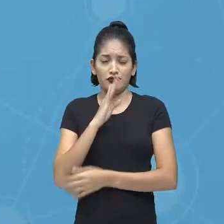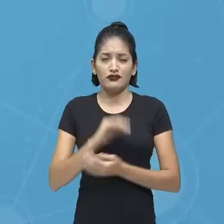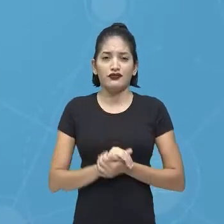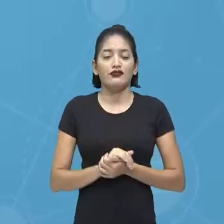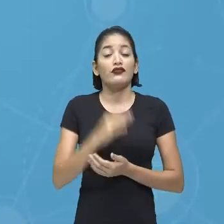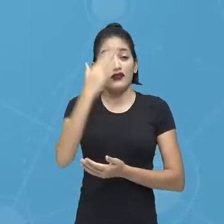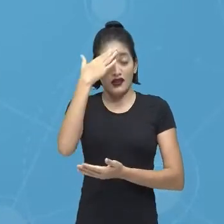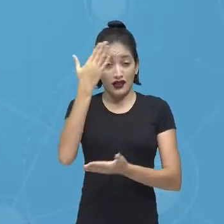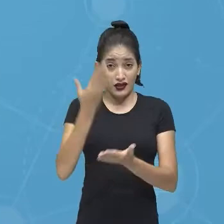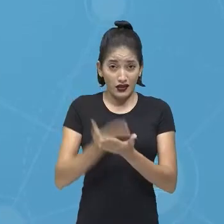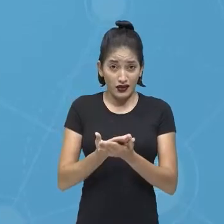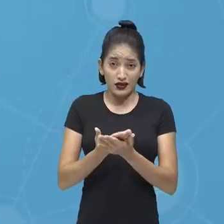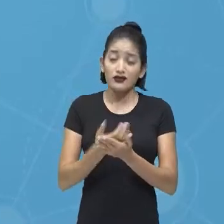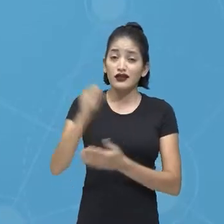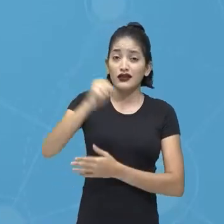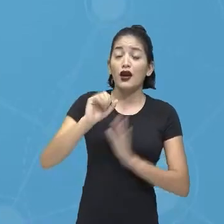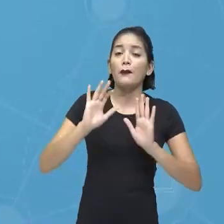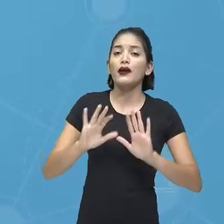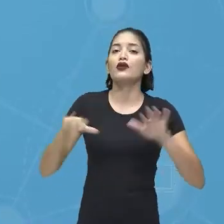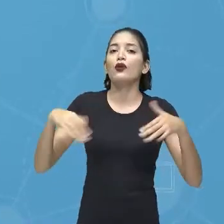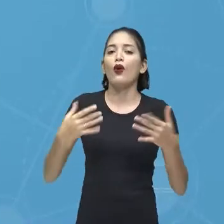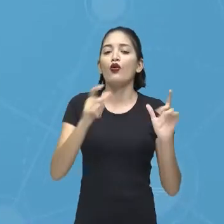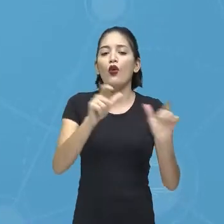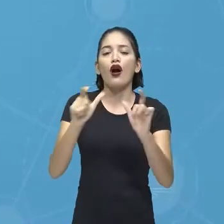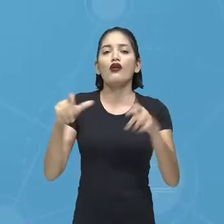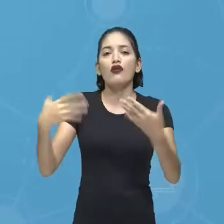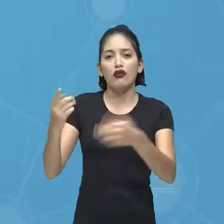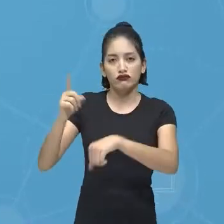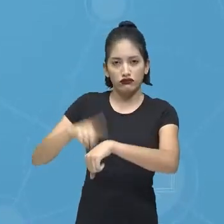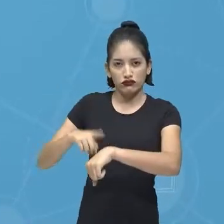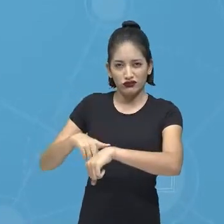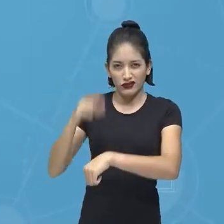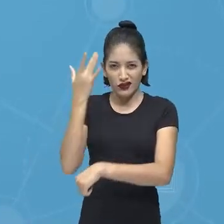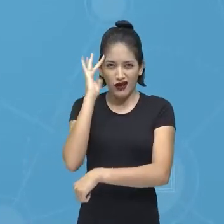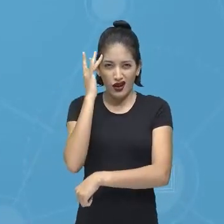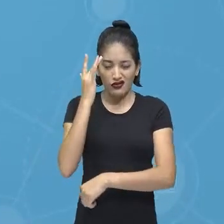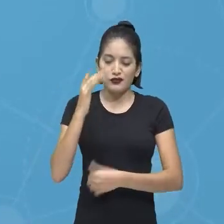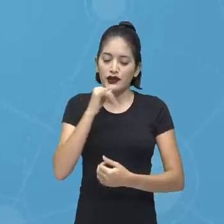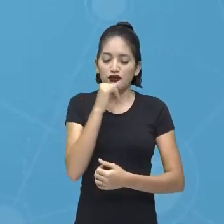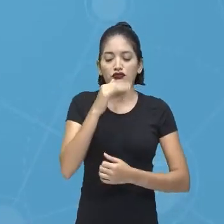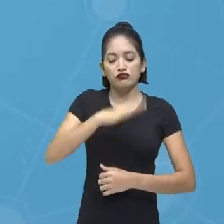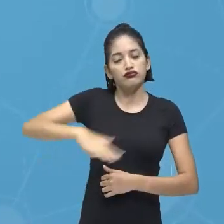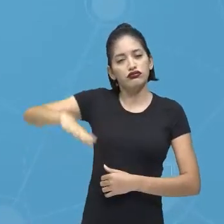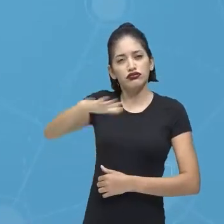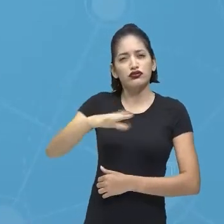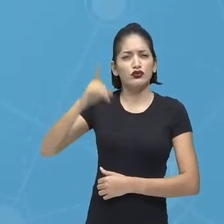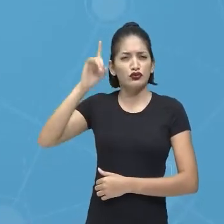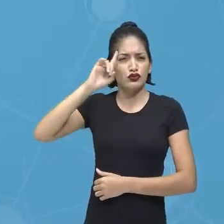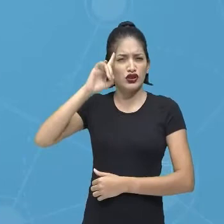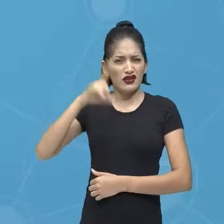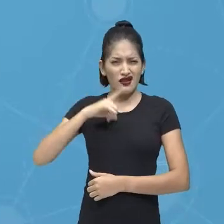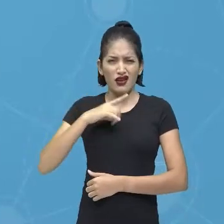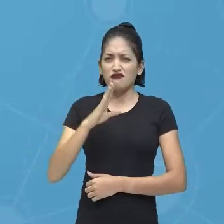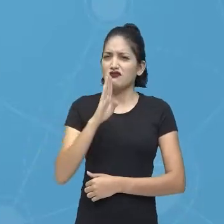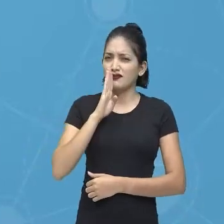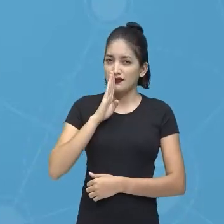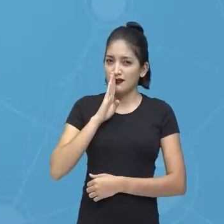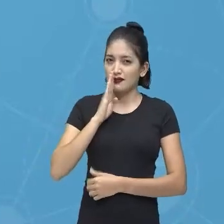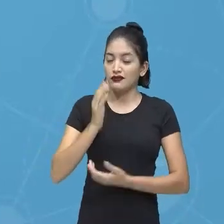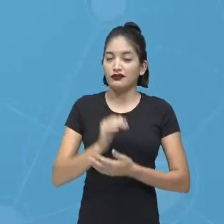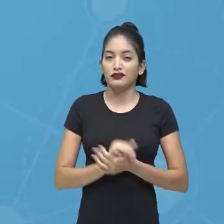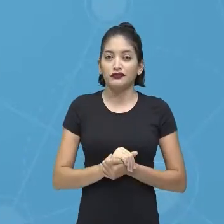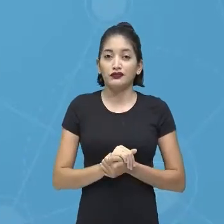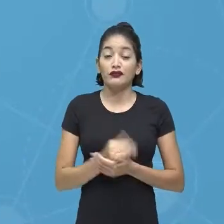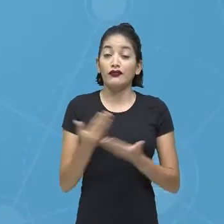certeza existe, mas em que lugar, em que momento? Será que no nosso ambiente do cotidiano existe o silêncio?